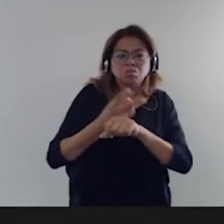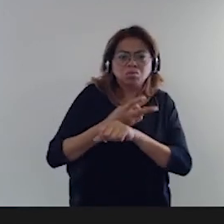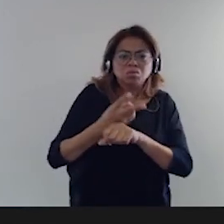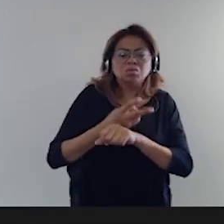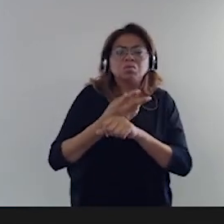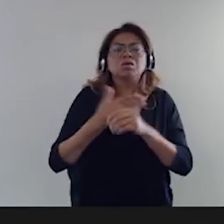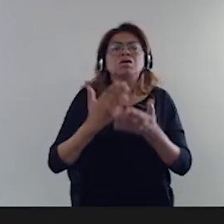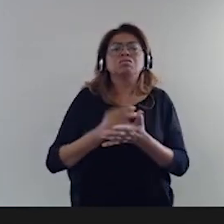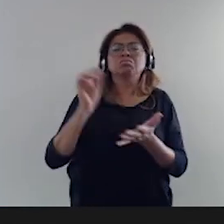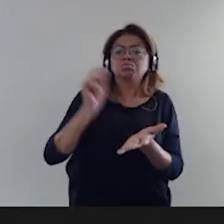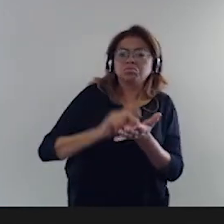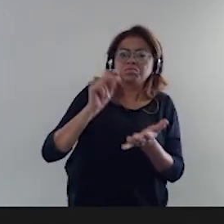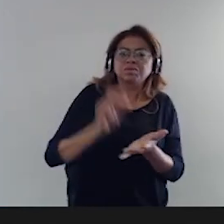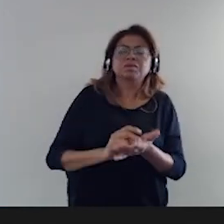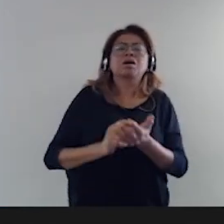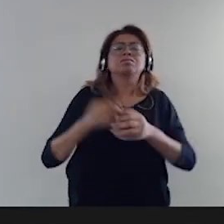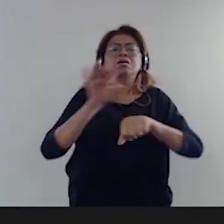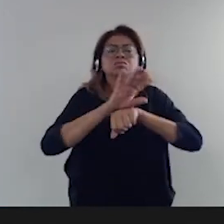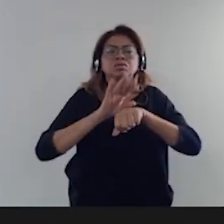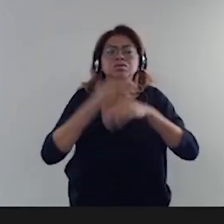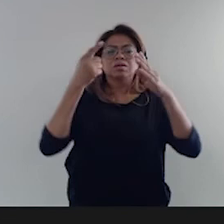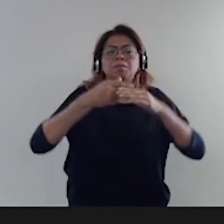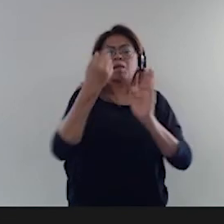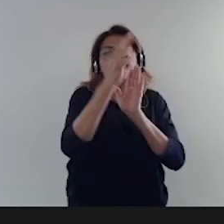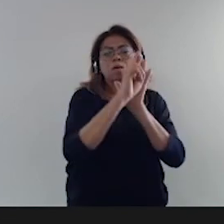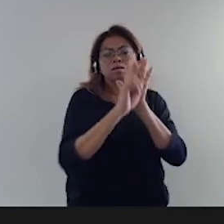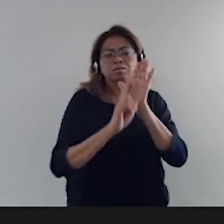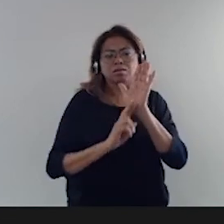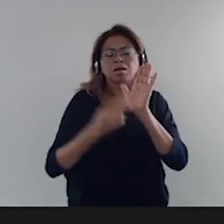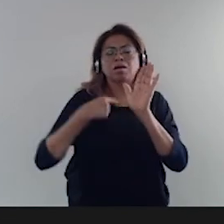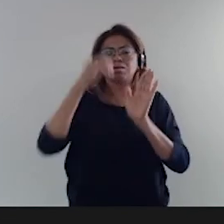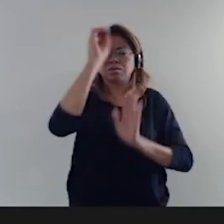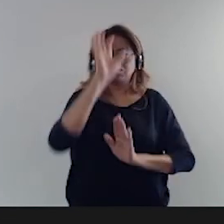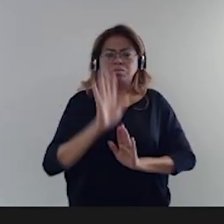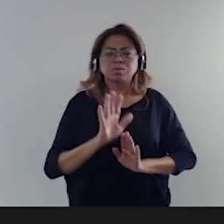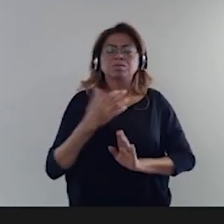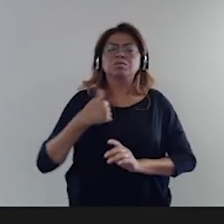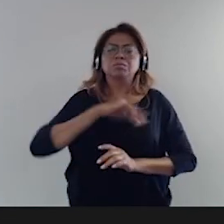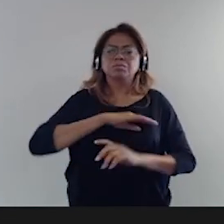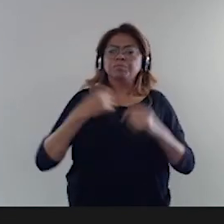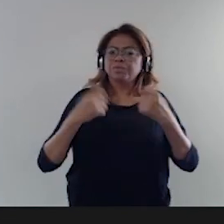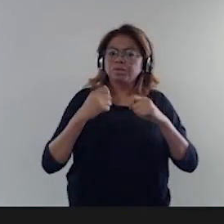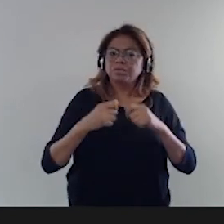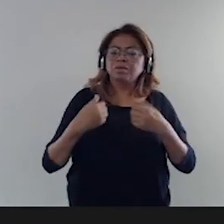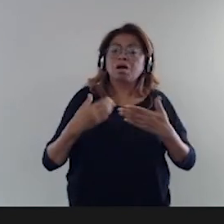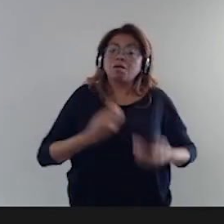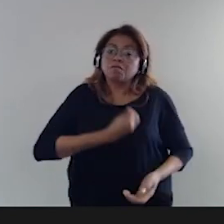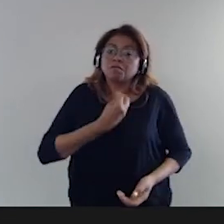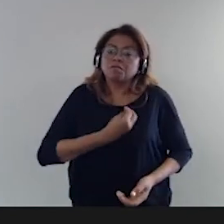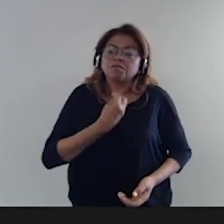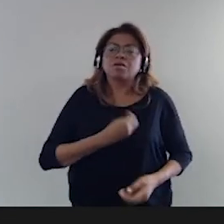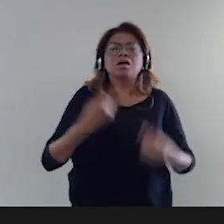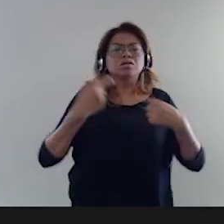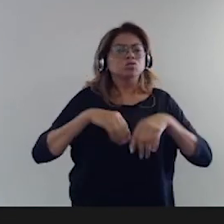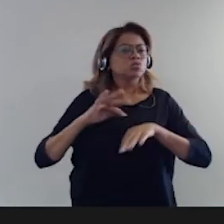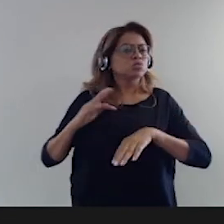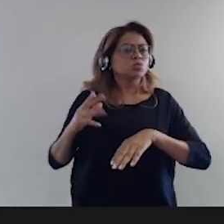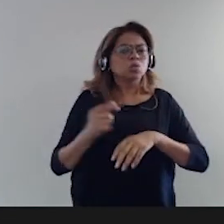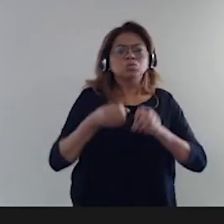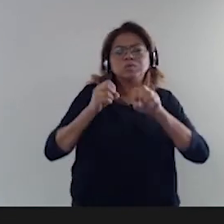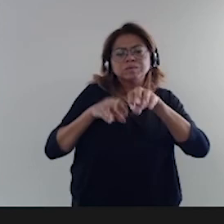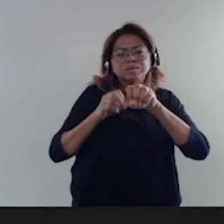dar efetividade à norma constitucional brasileira, às regras e os princípios. tentando colocar em prática todos os seus